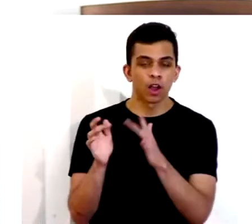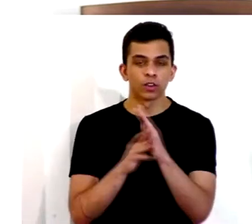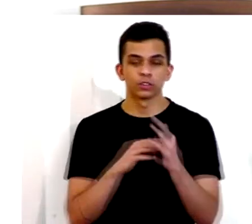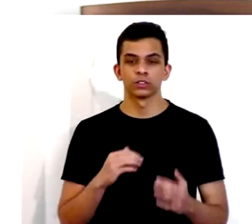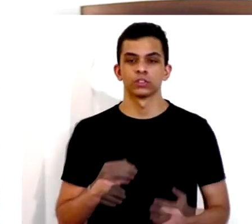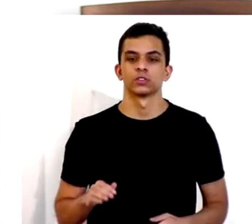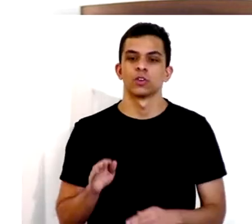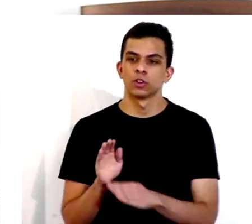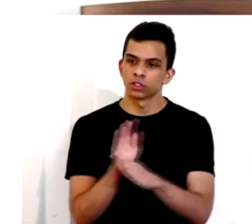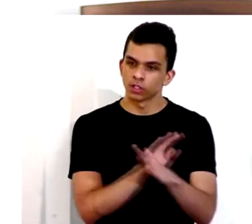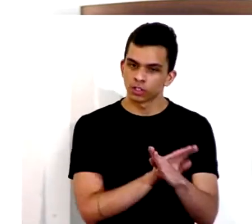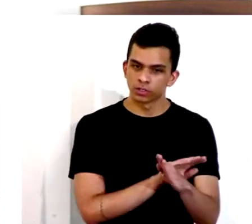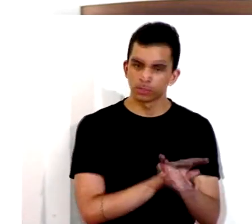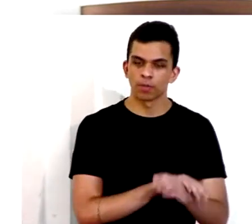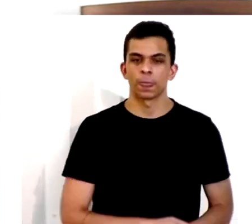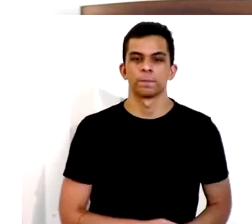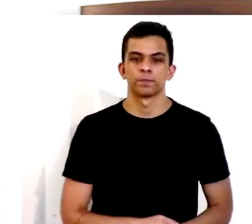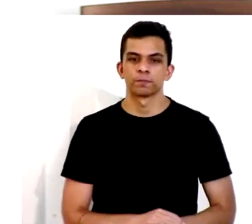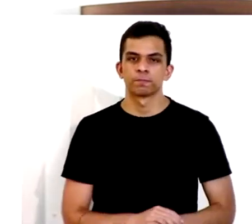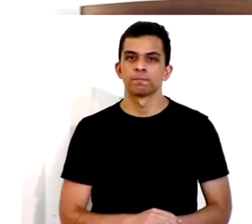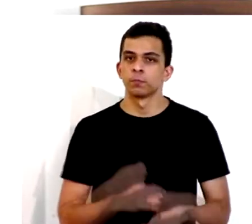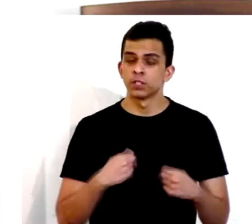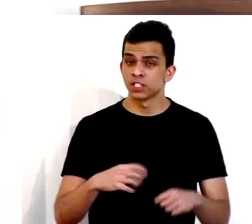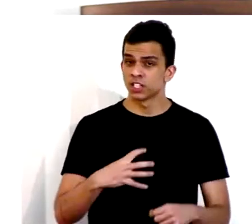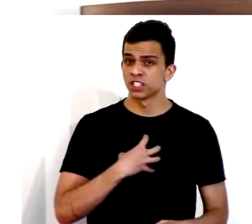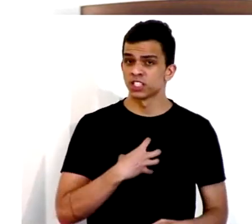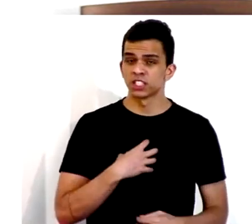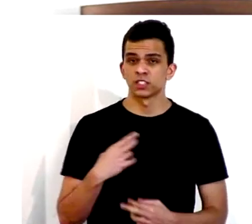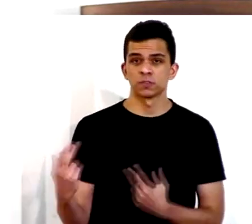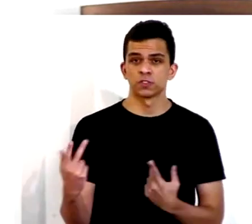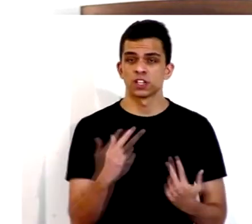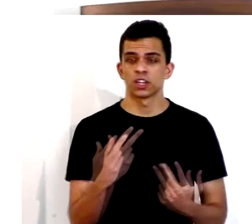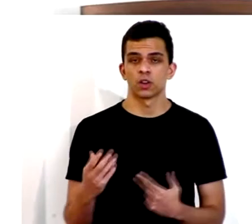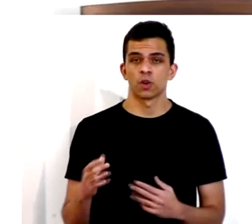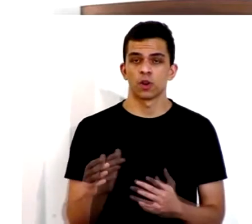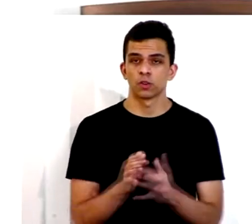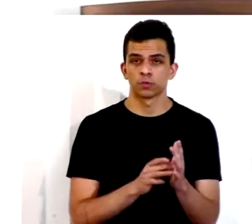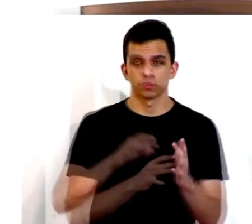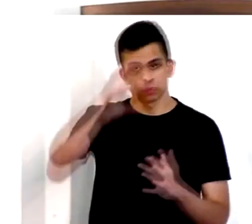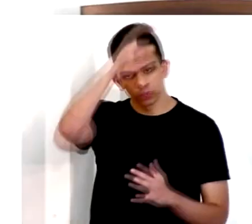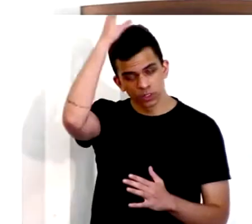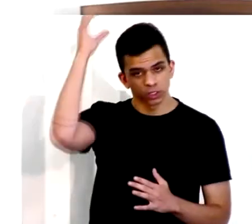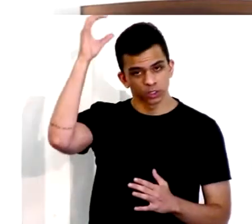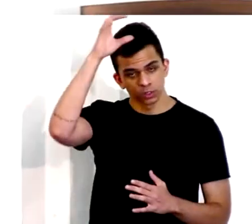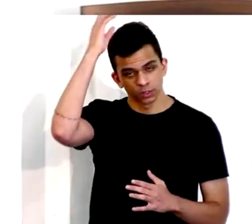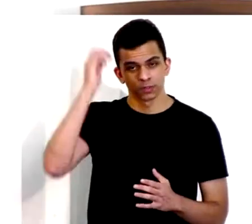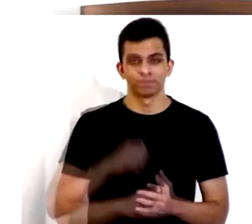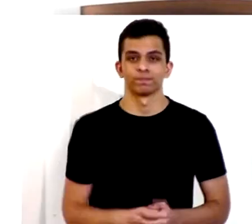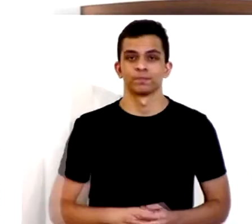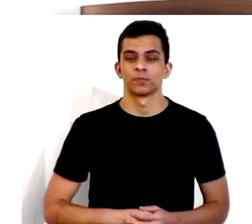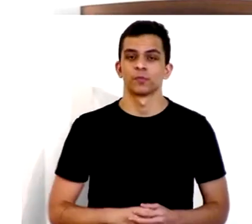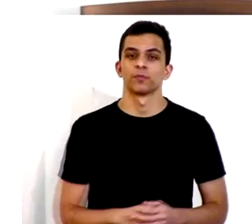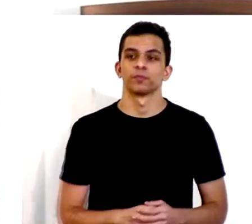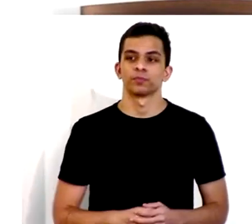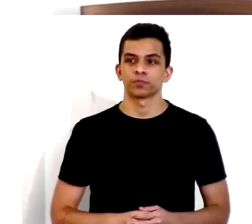que houve também em Cristo Jesus. Ou seja, diversos textos apontando para essa realidade de nós imitarmos a Deus ou a